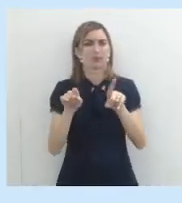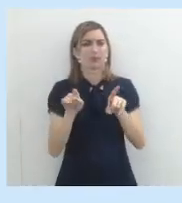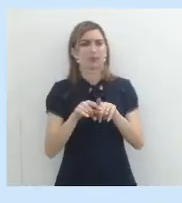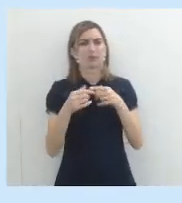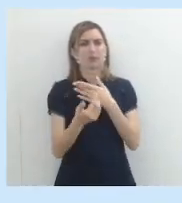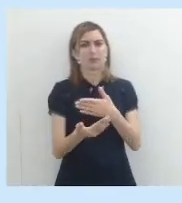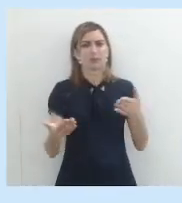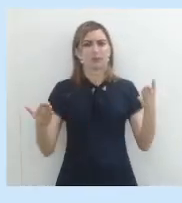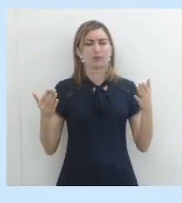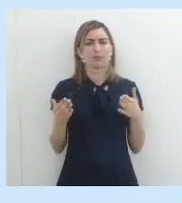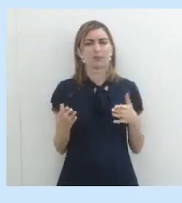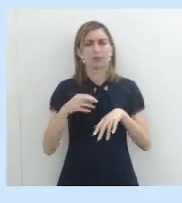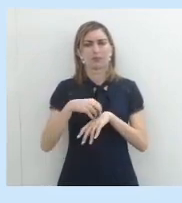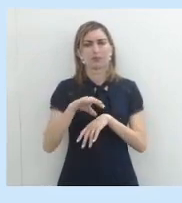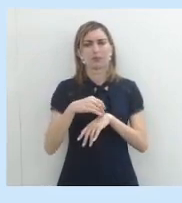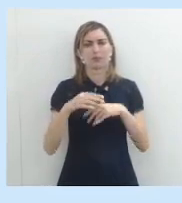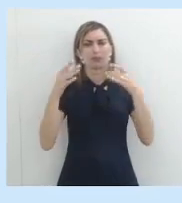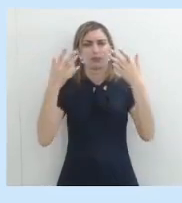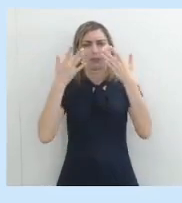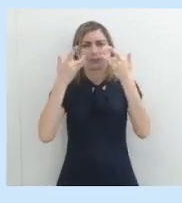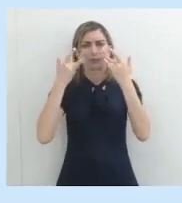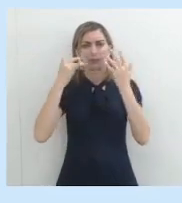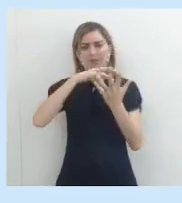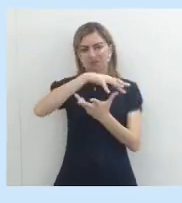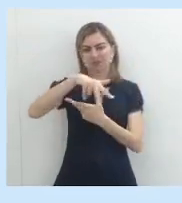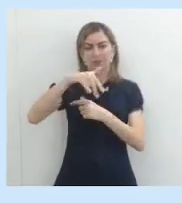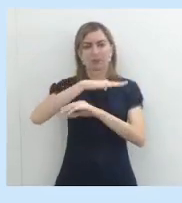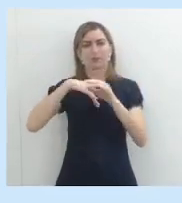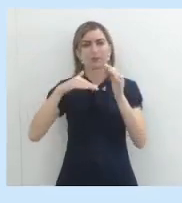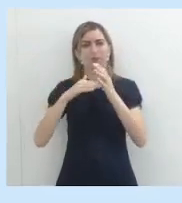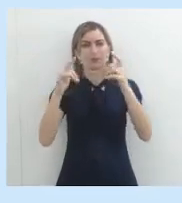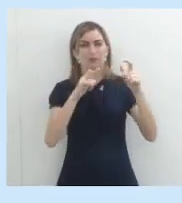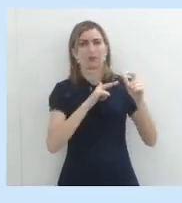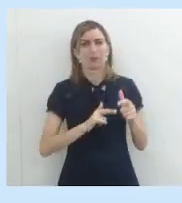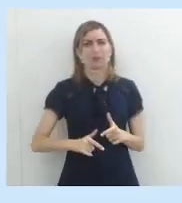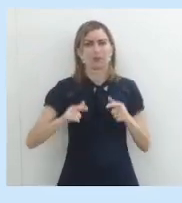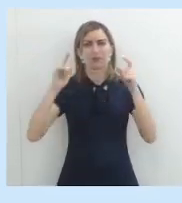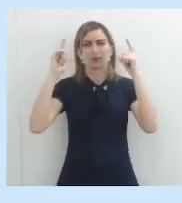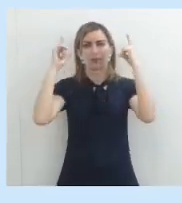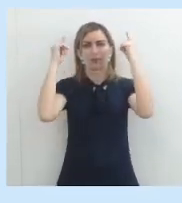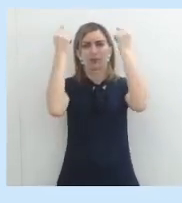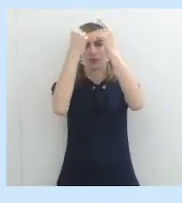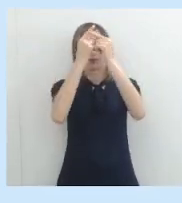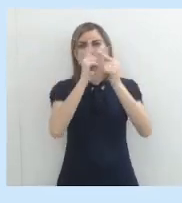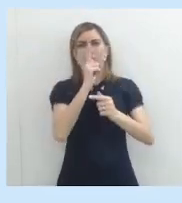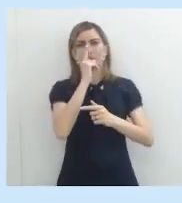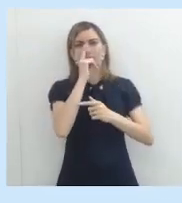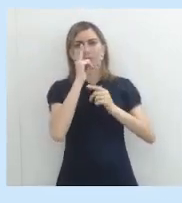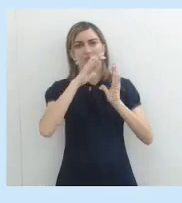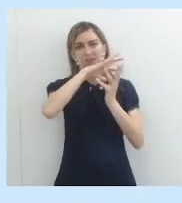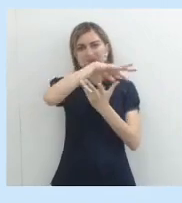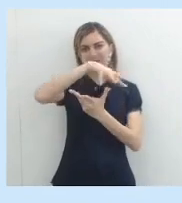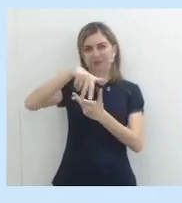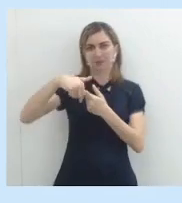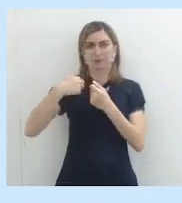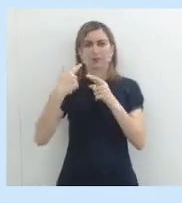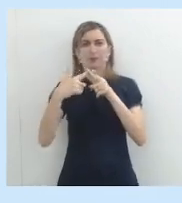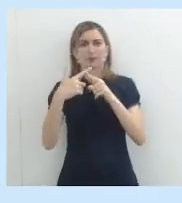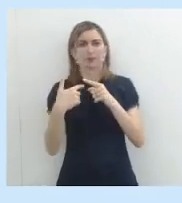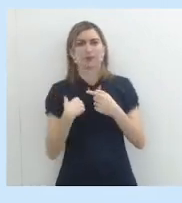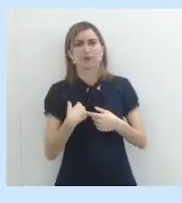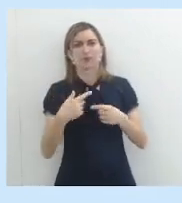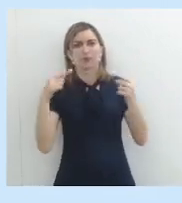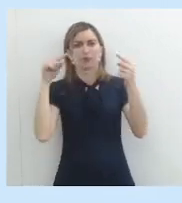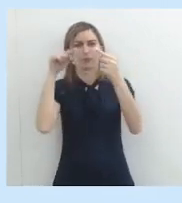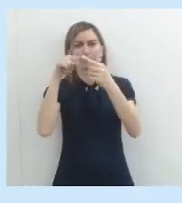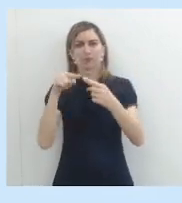estar exposto em vários museus do mundo todo. Então algumas obras, né, gregas, elas vão estar expostas em todo o mundo porque é uma obra ainda muito